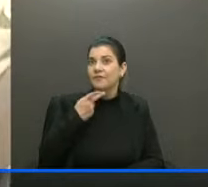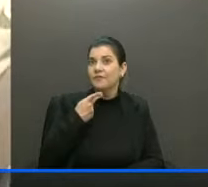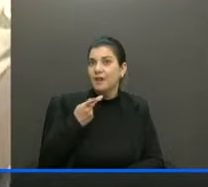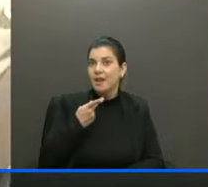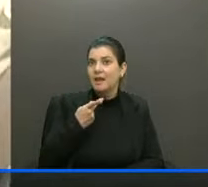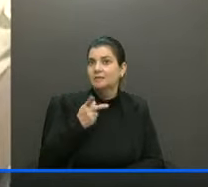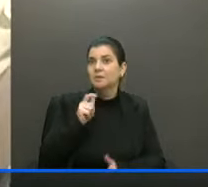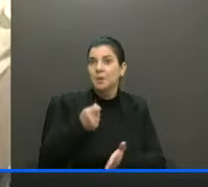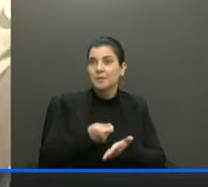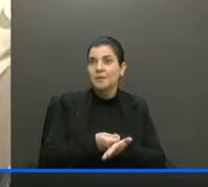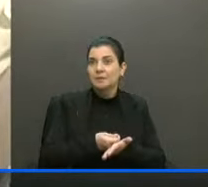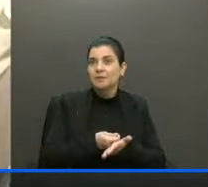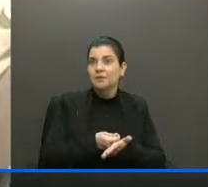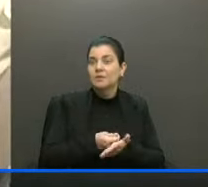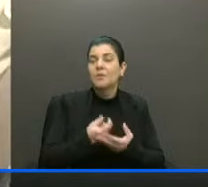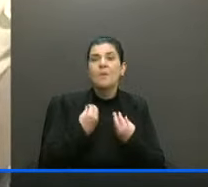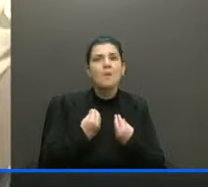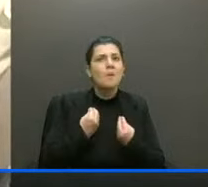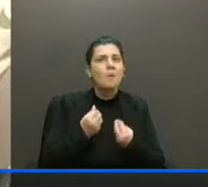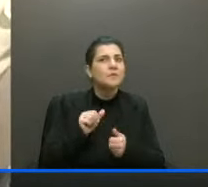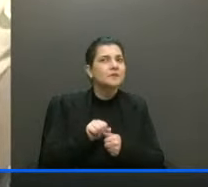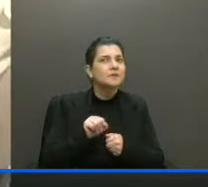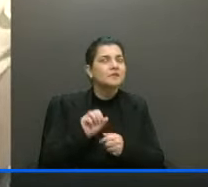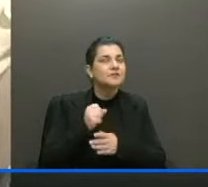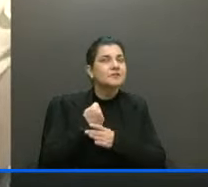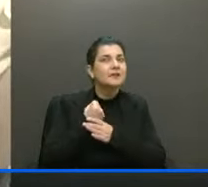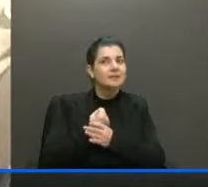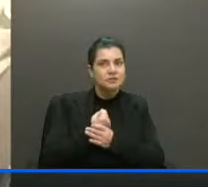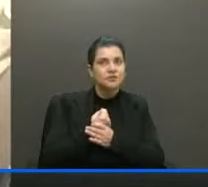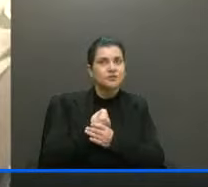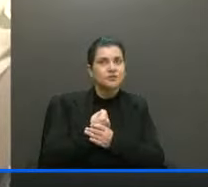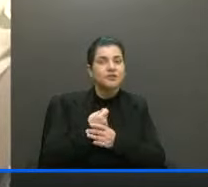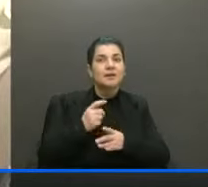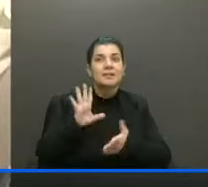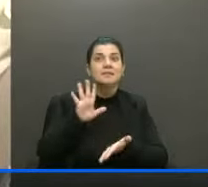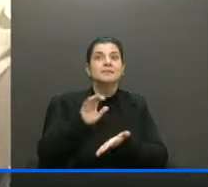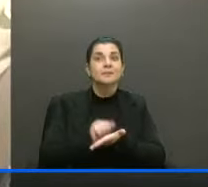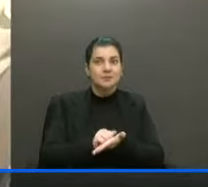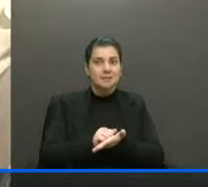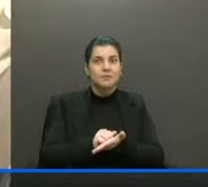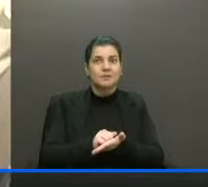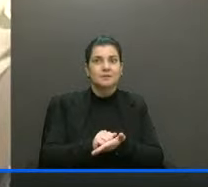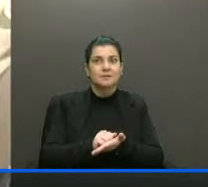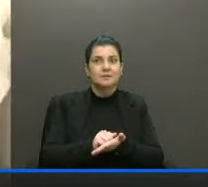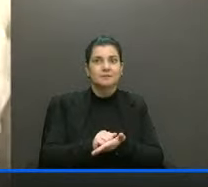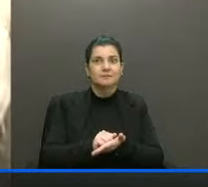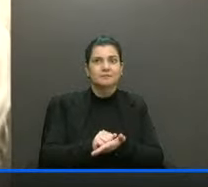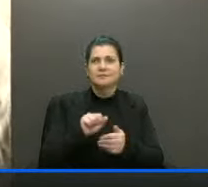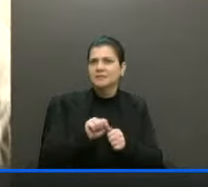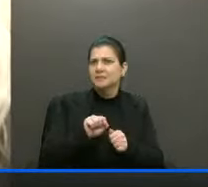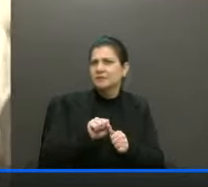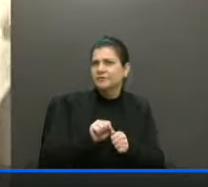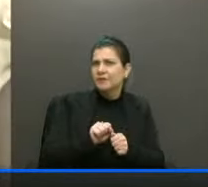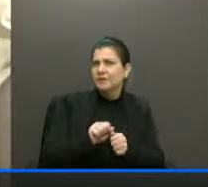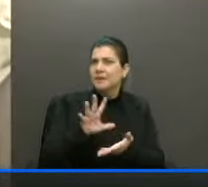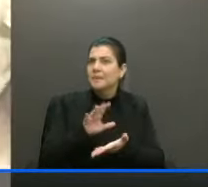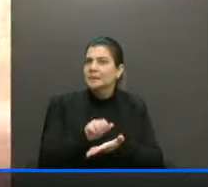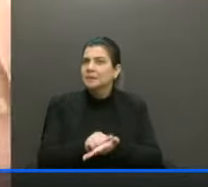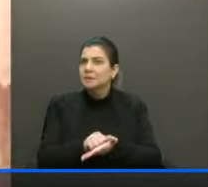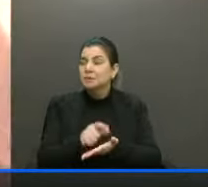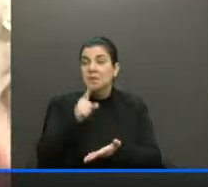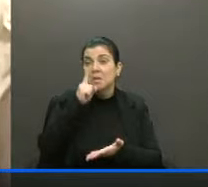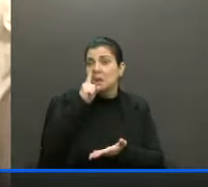inscrição obrigatória, como que está sendo feita a garantia dessa matrícula? Está sendo feita a matrícula e a